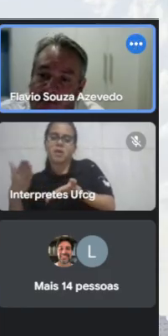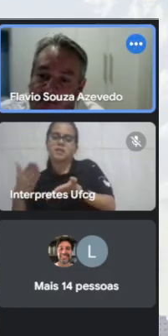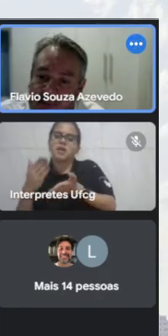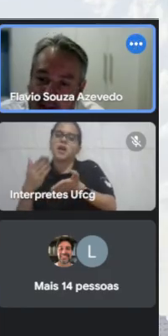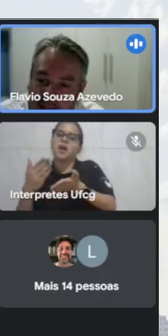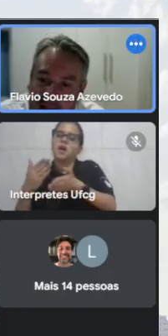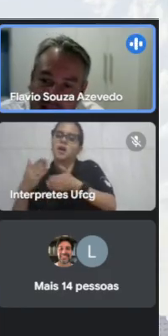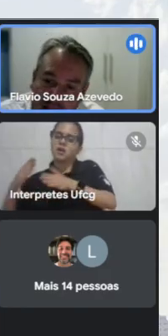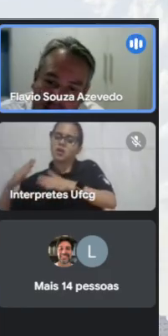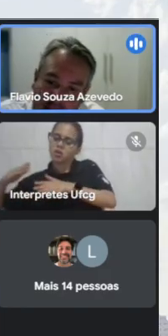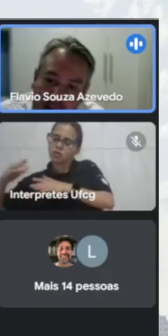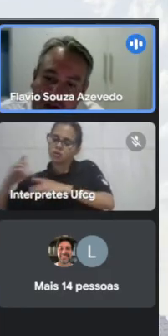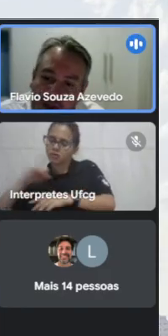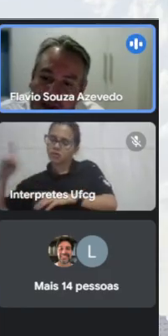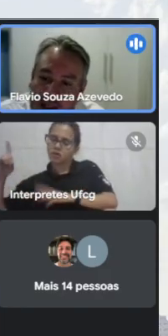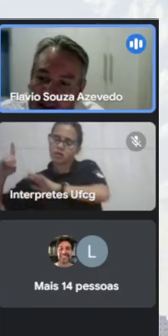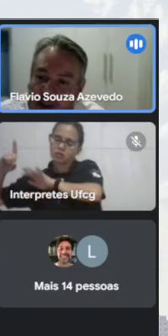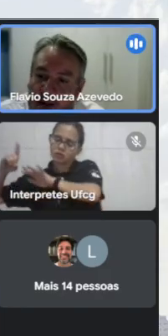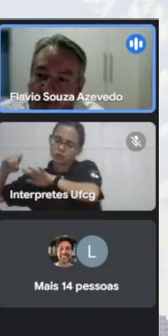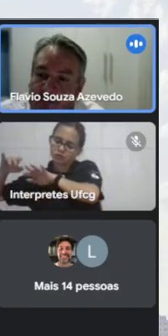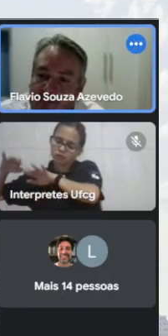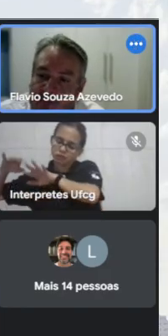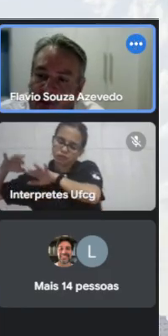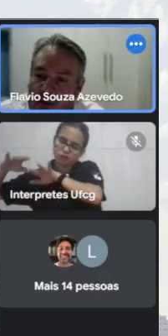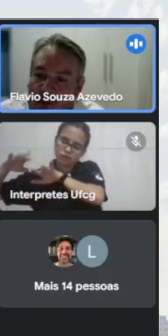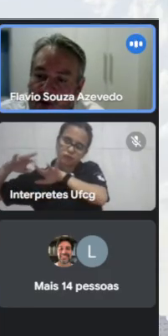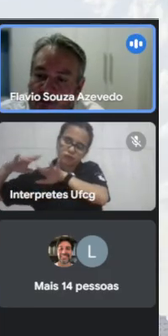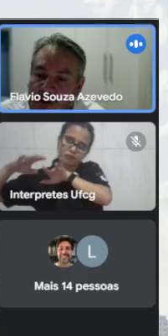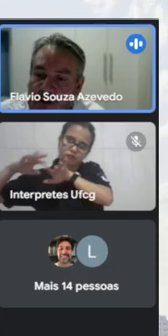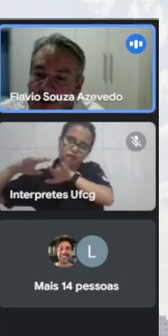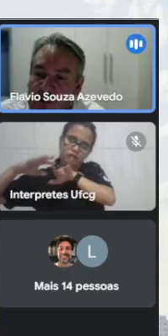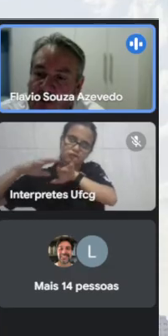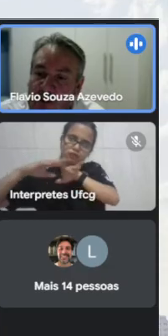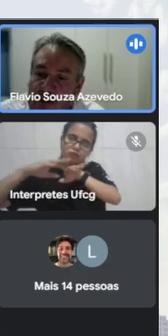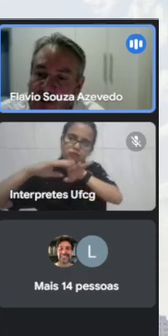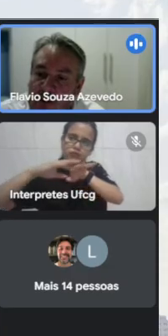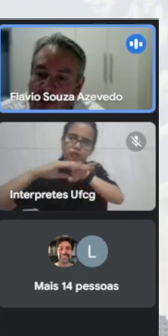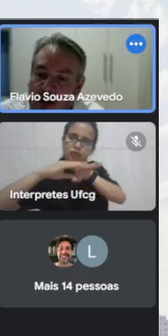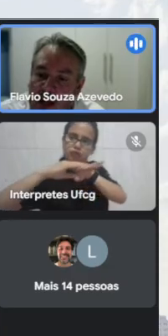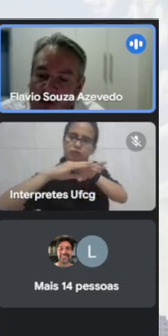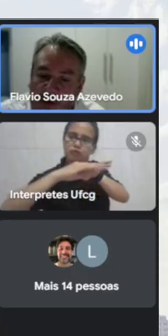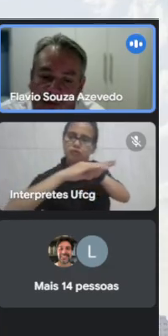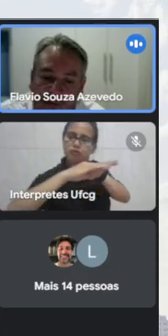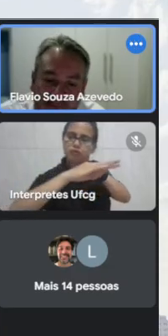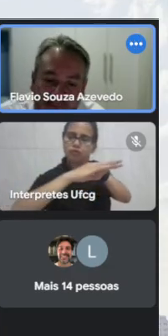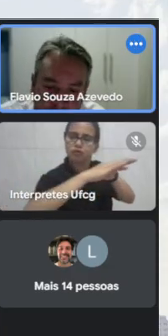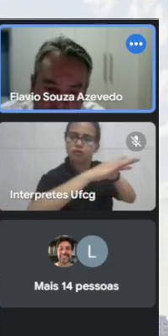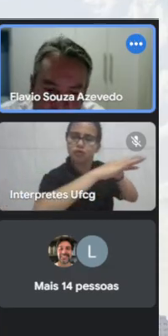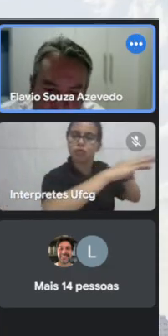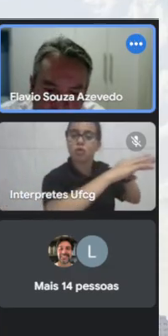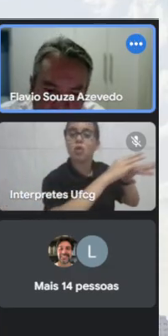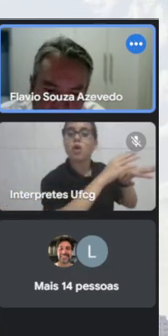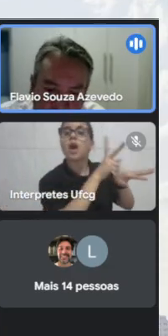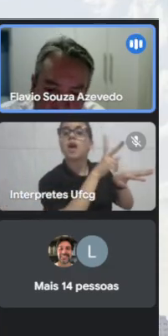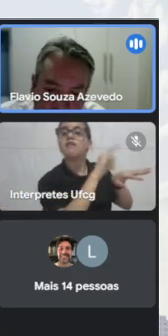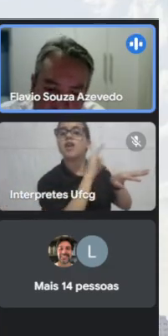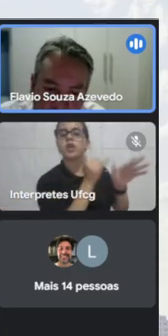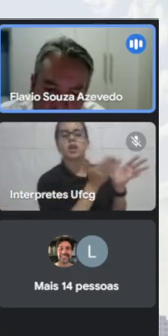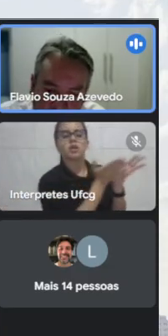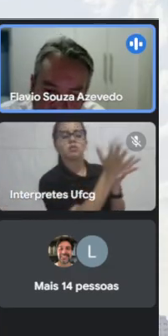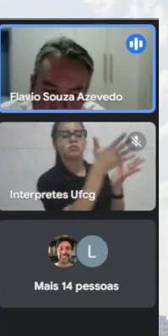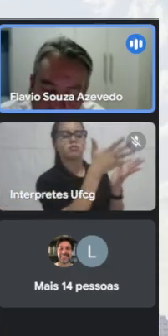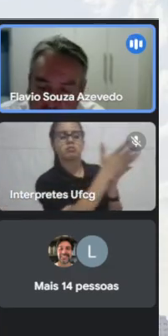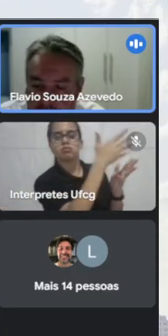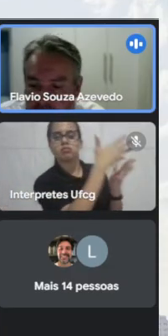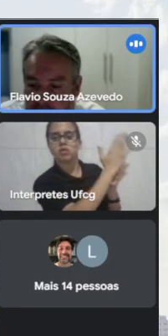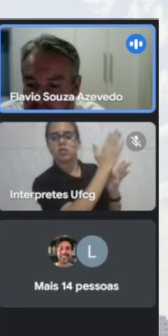filtrantes. Cada jardim tem sua saída, né, do seu efluente, depois de tratamento para a lagoa. Aqui embaixo também a